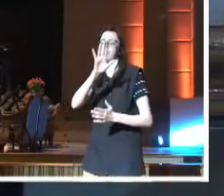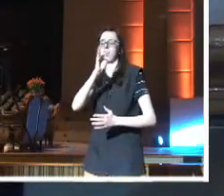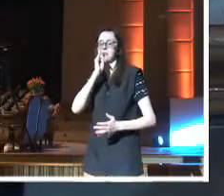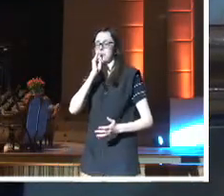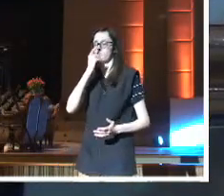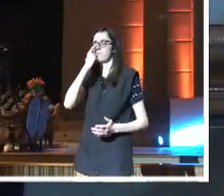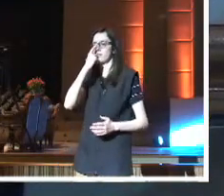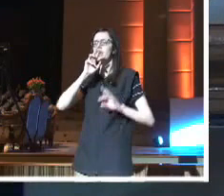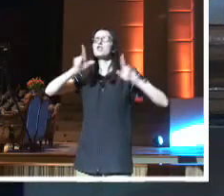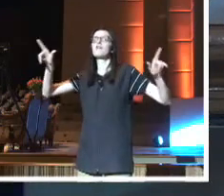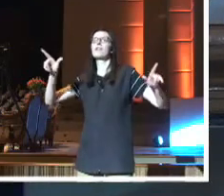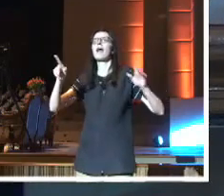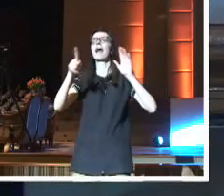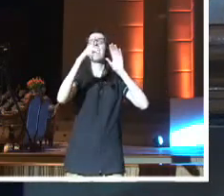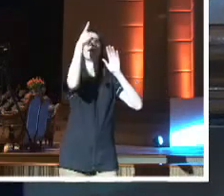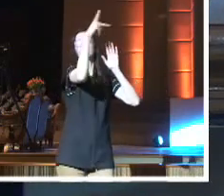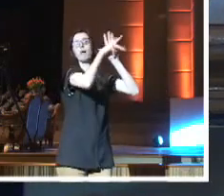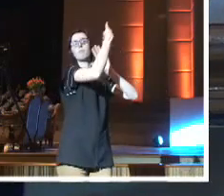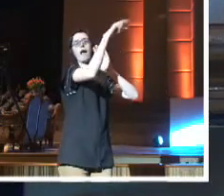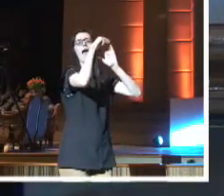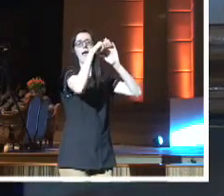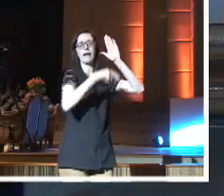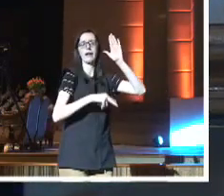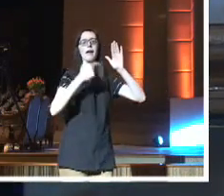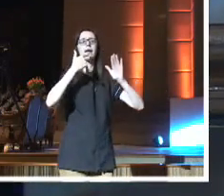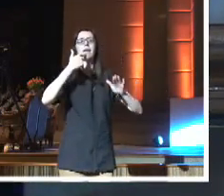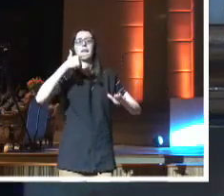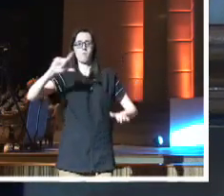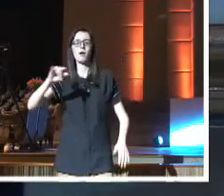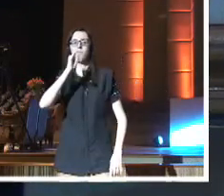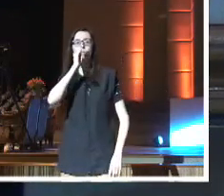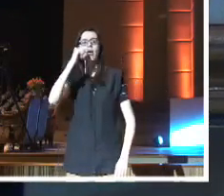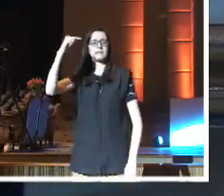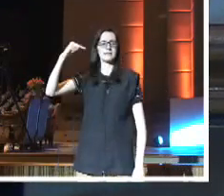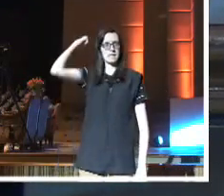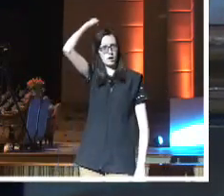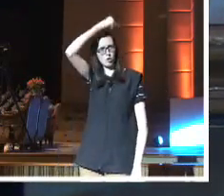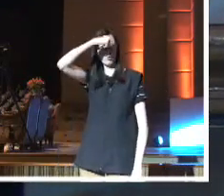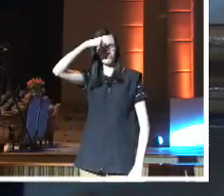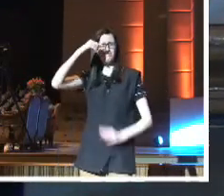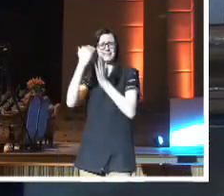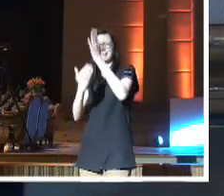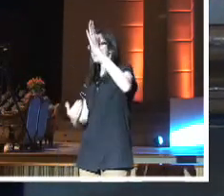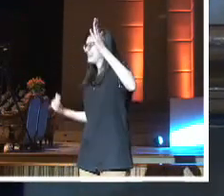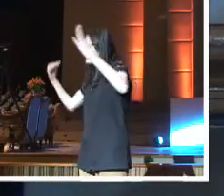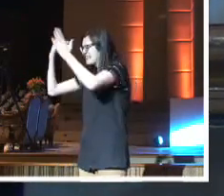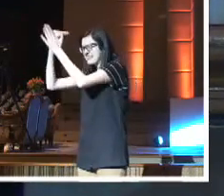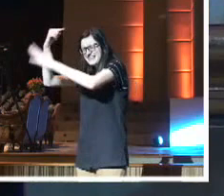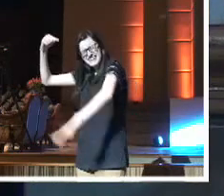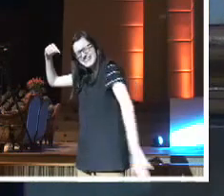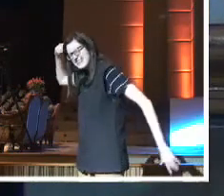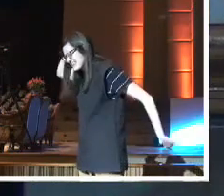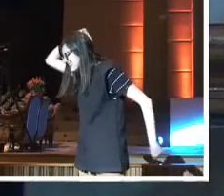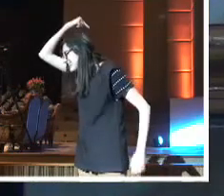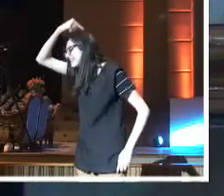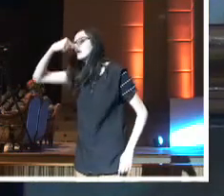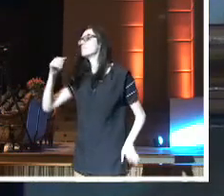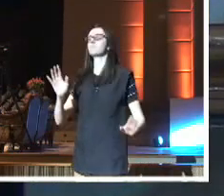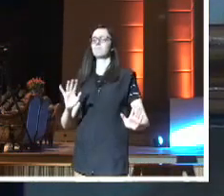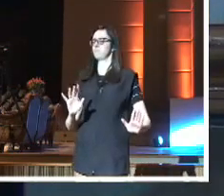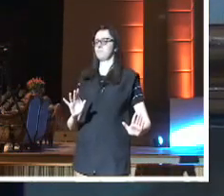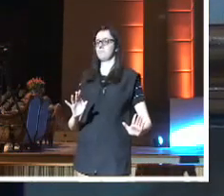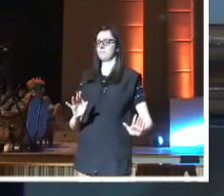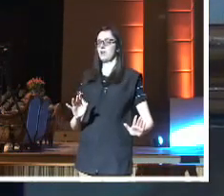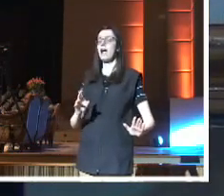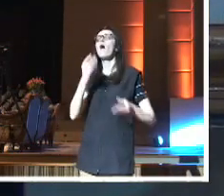exemplo, tá? Não tem assim a expressão santíssimo. Se eu quero dizer santíssimo, eu tenho que dizer